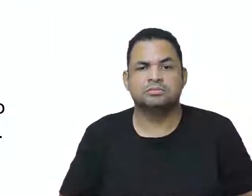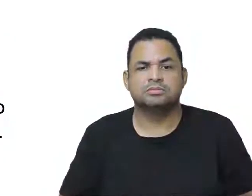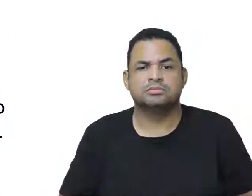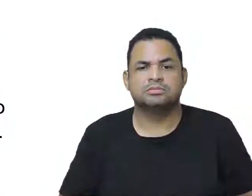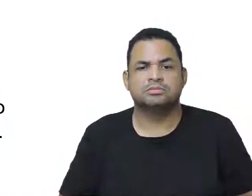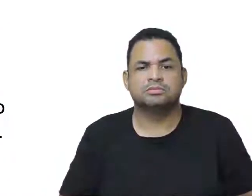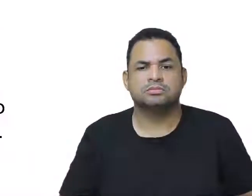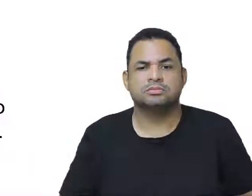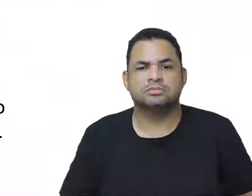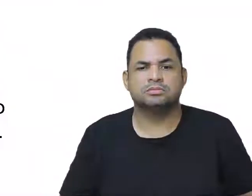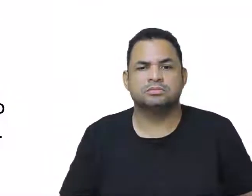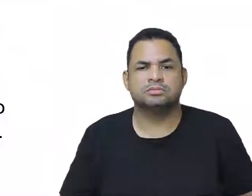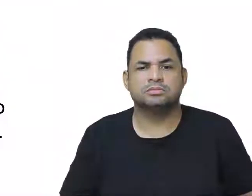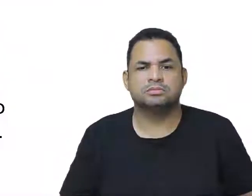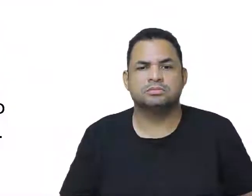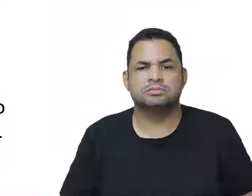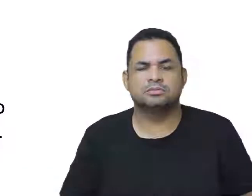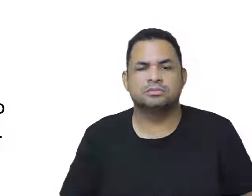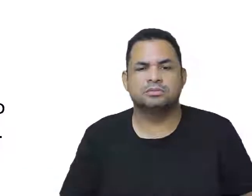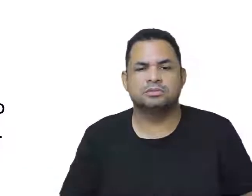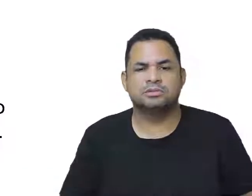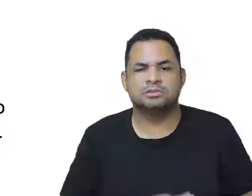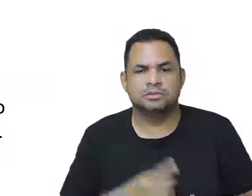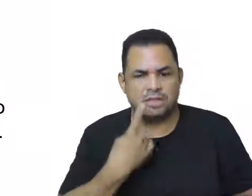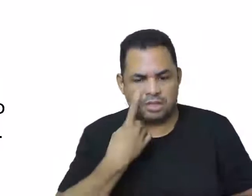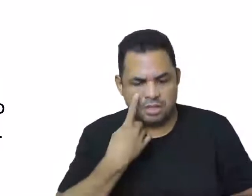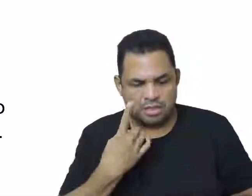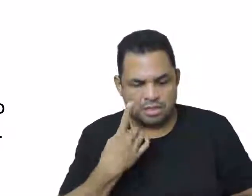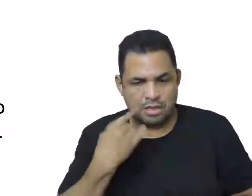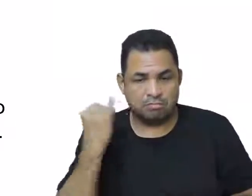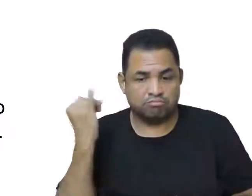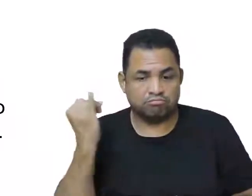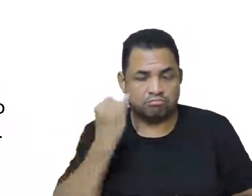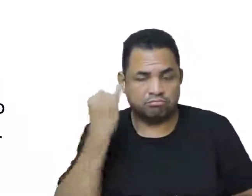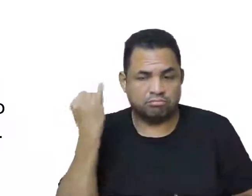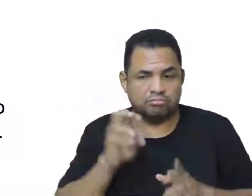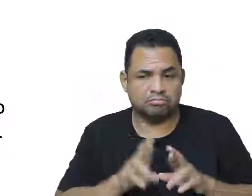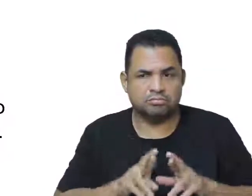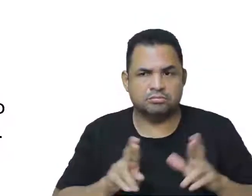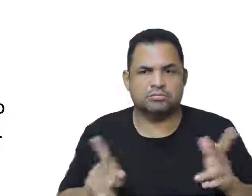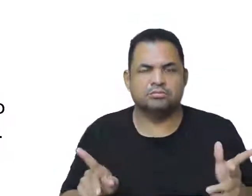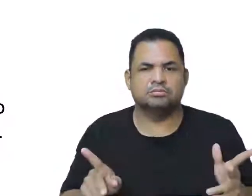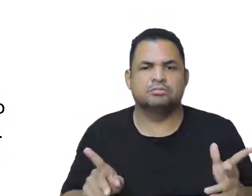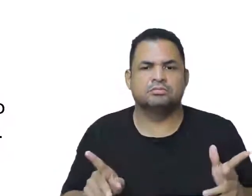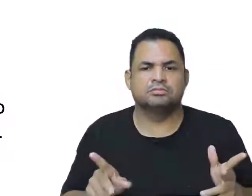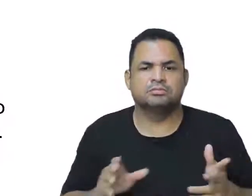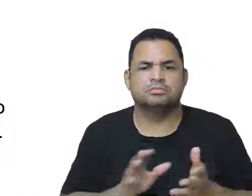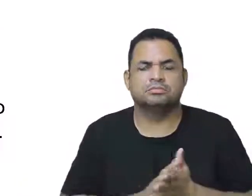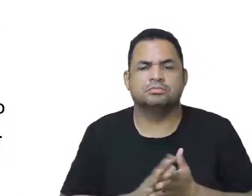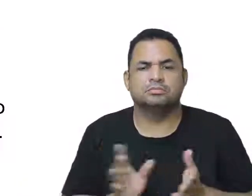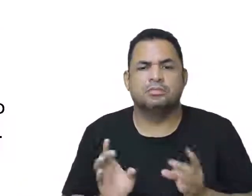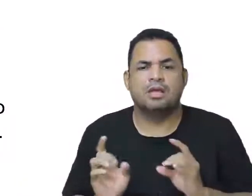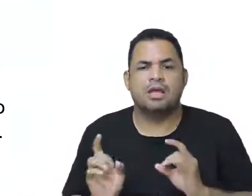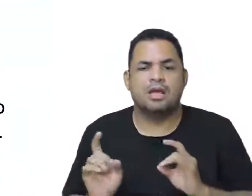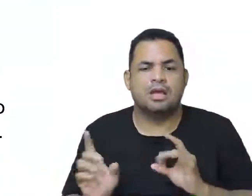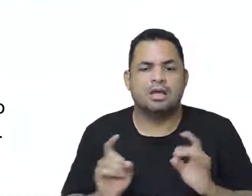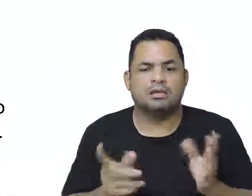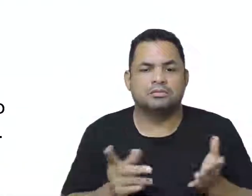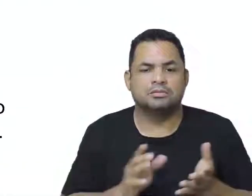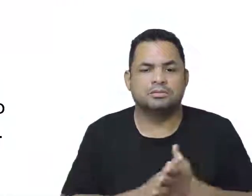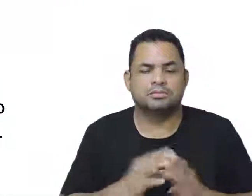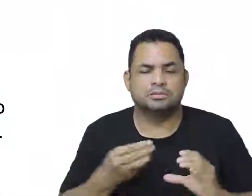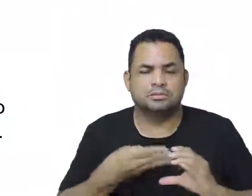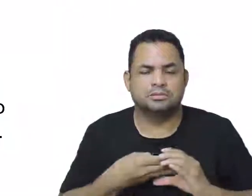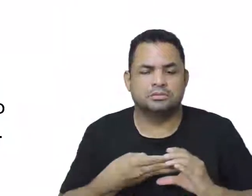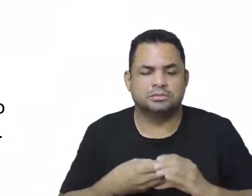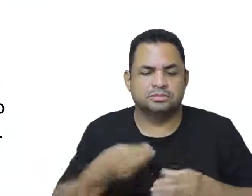tá bom? Então, para vocês verem a importância das diferenciações e especializações dessas